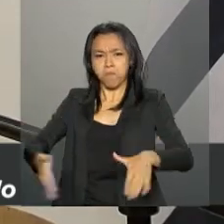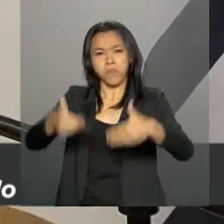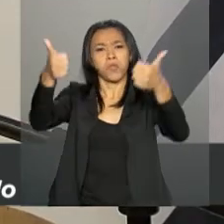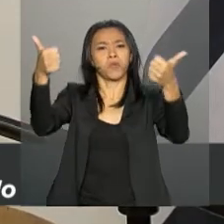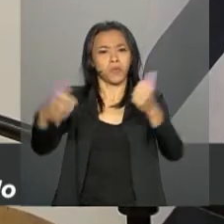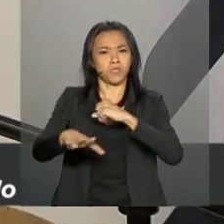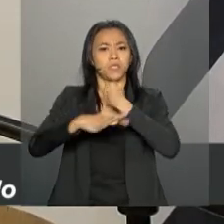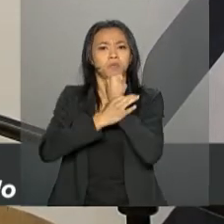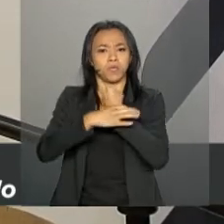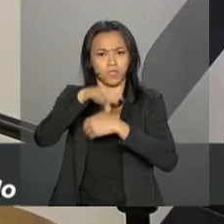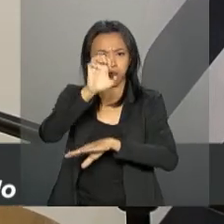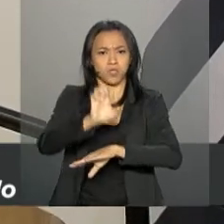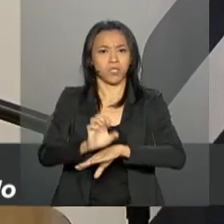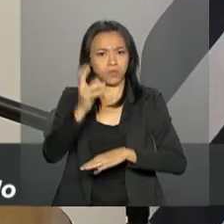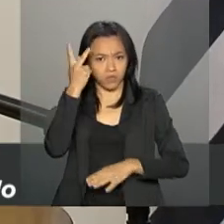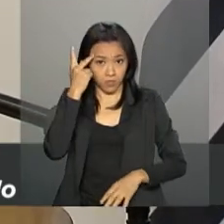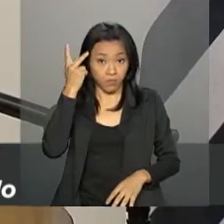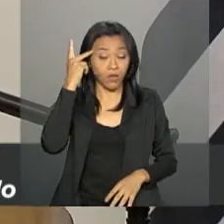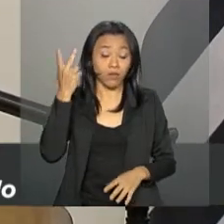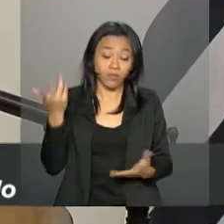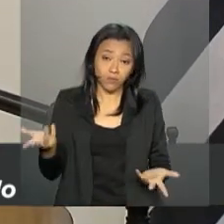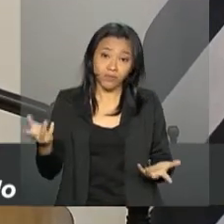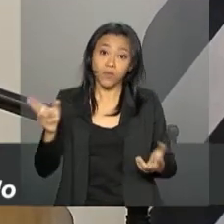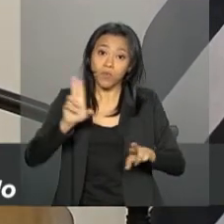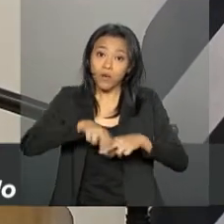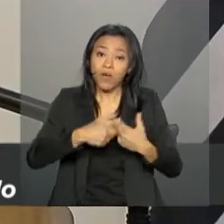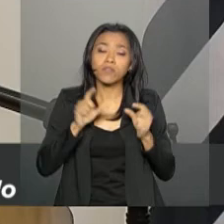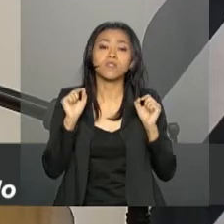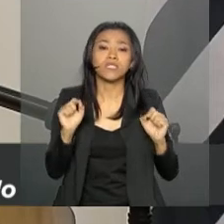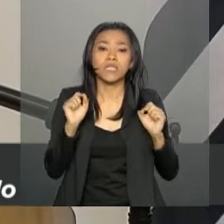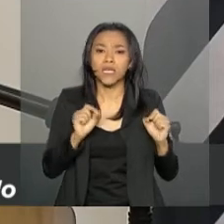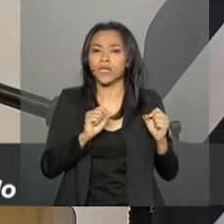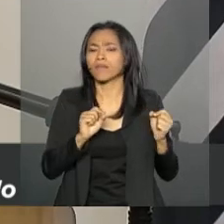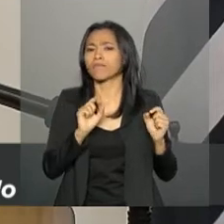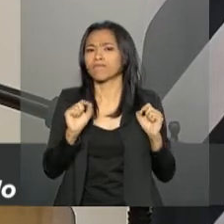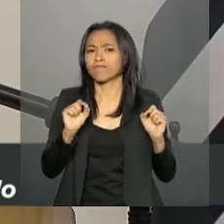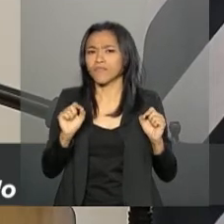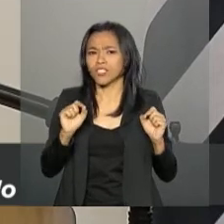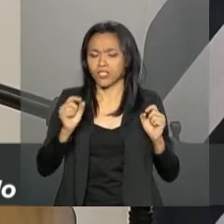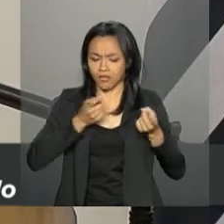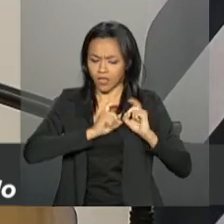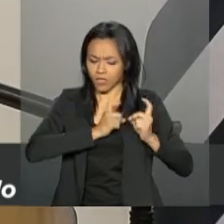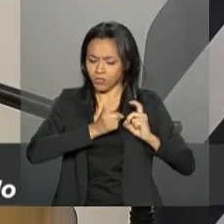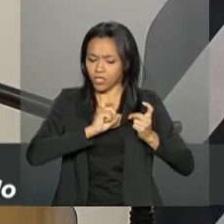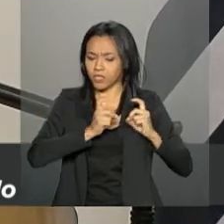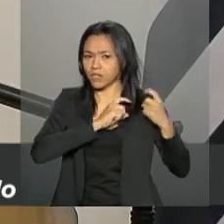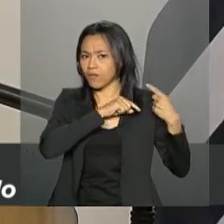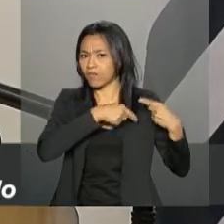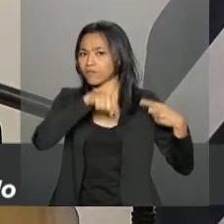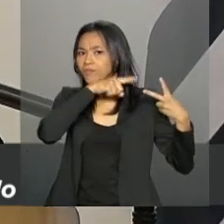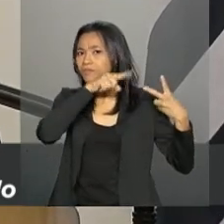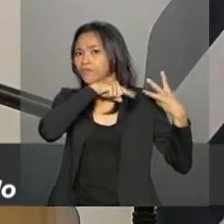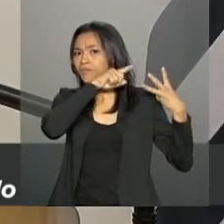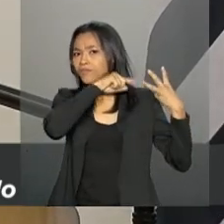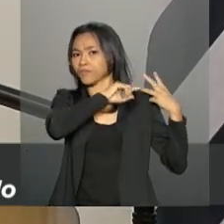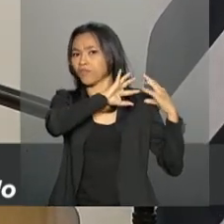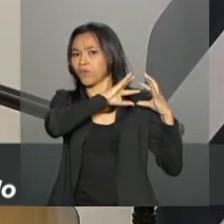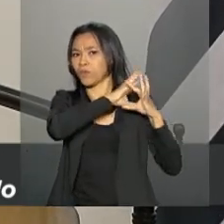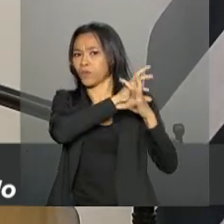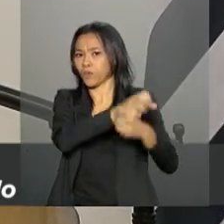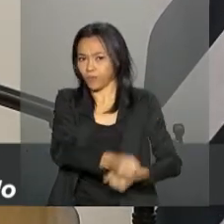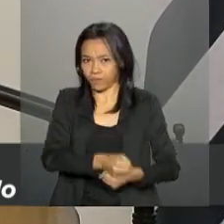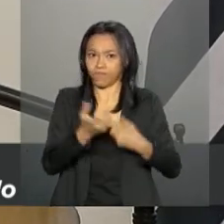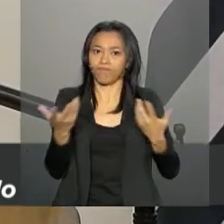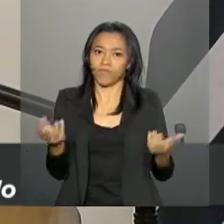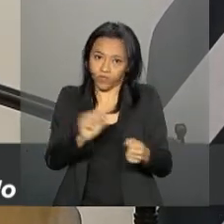pública no Estado de São Paulo em função desse conjunto extraordinário administrativo que, ao longo do tempo, se fez na